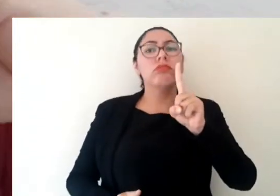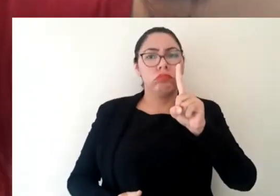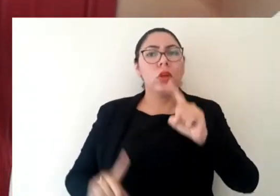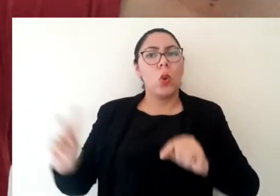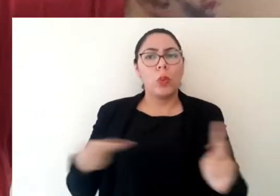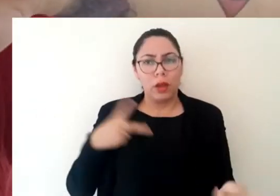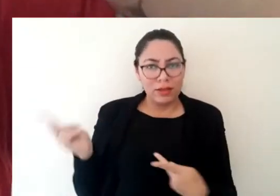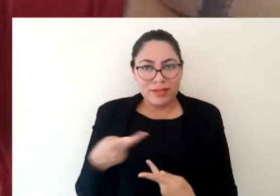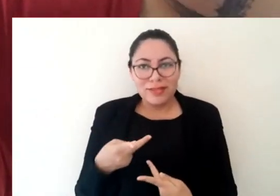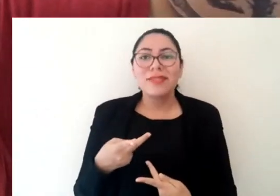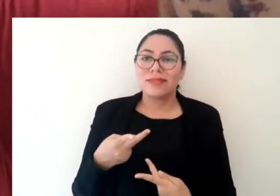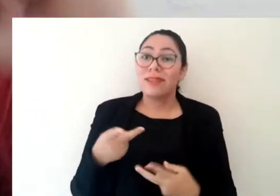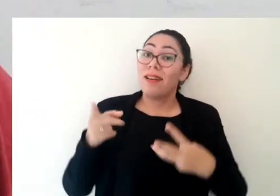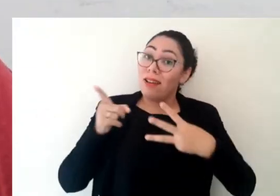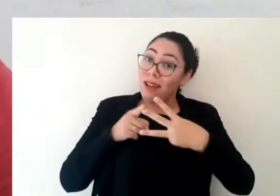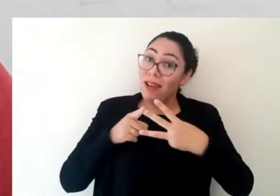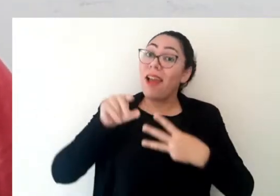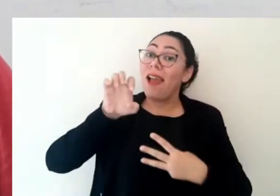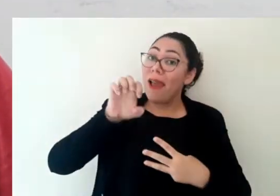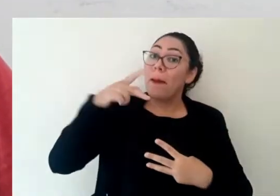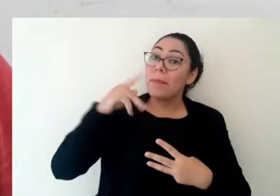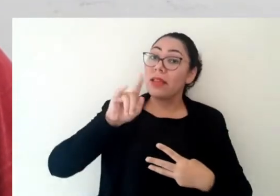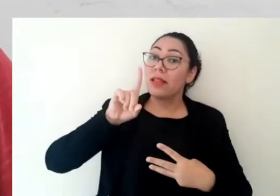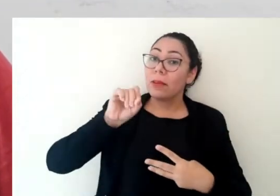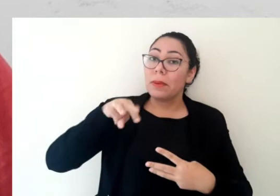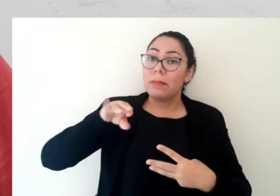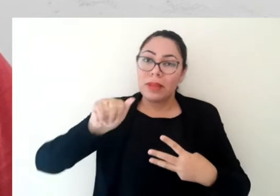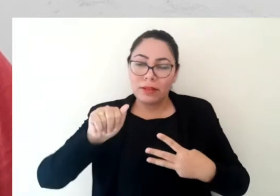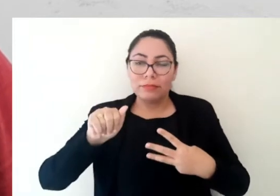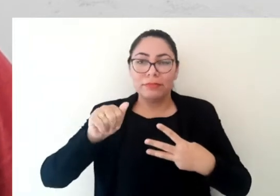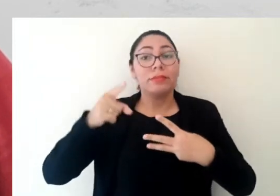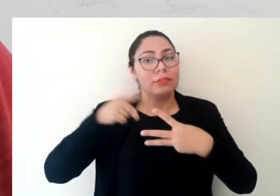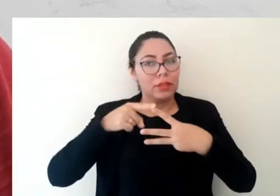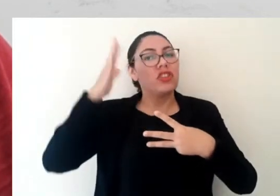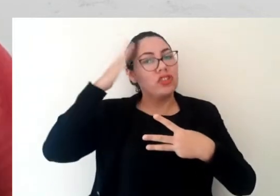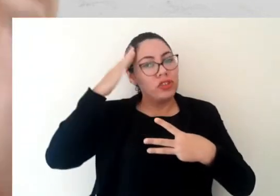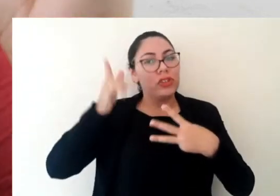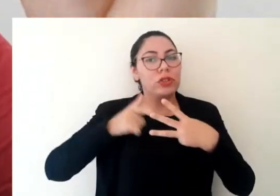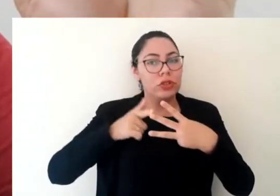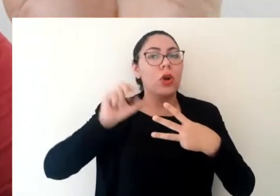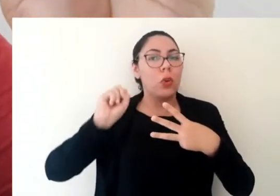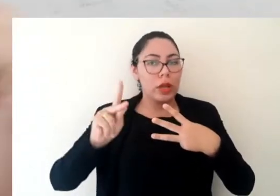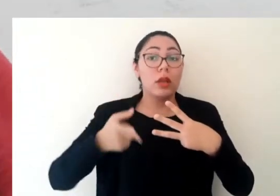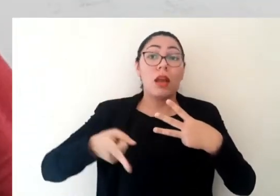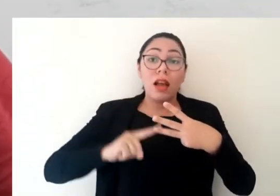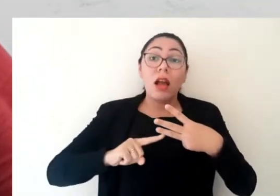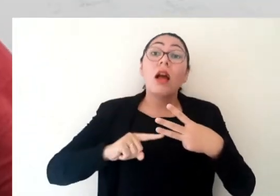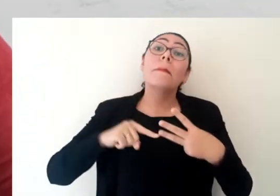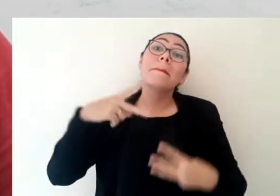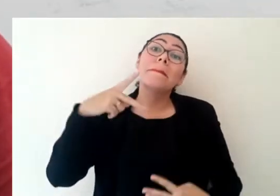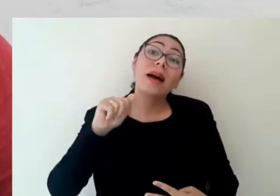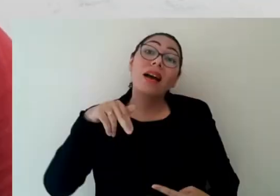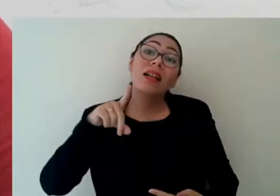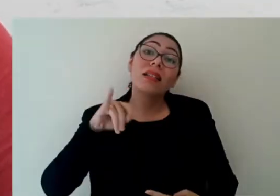e aí há um surto, há uma grande quantidade daquela doença. Então a gente chama de epidemia. Endemia entendido, epidemia entendido.